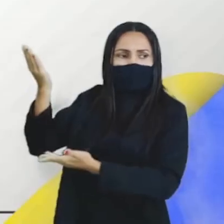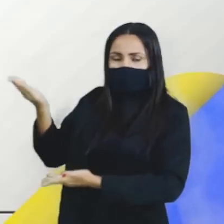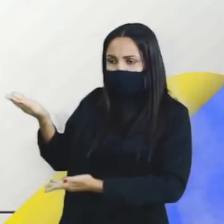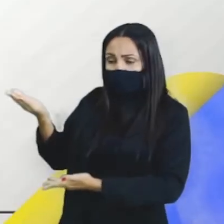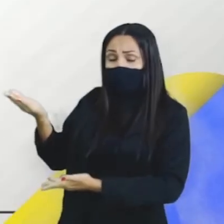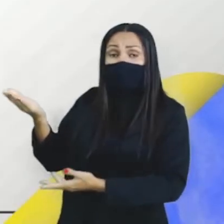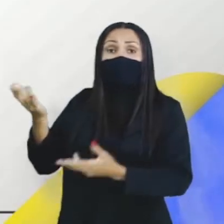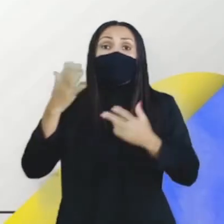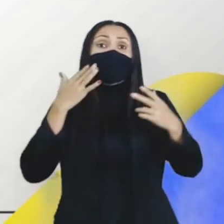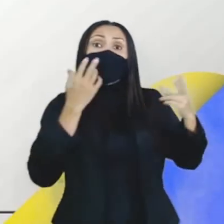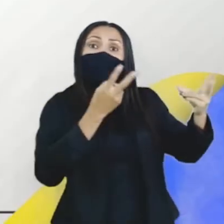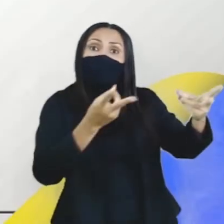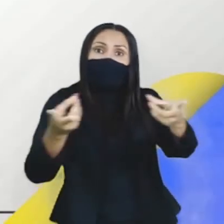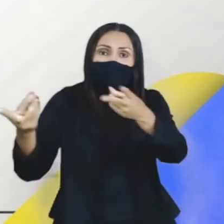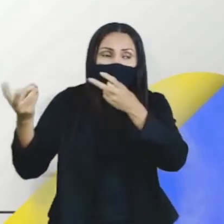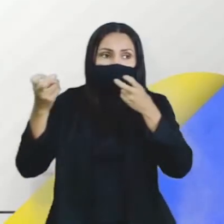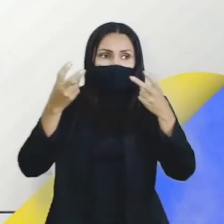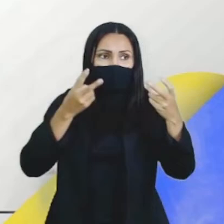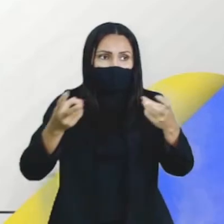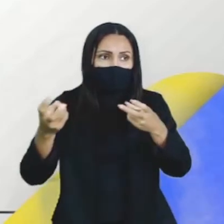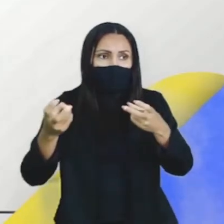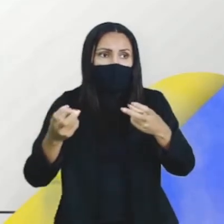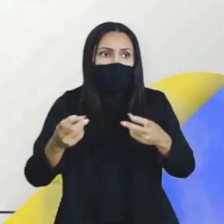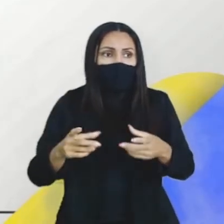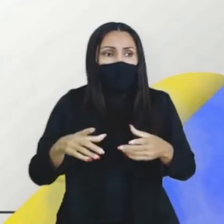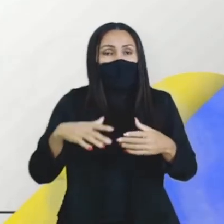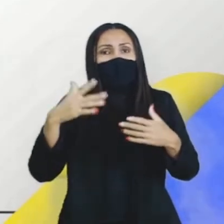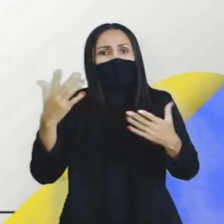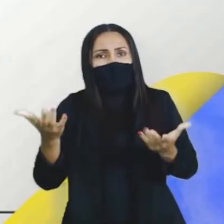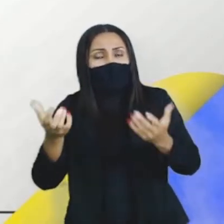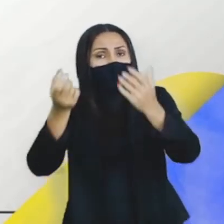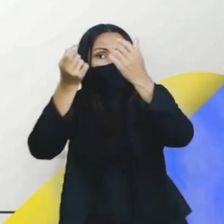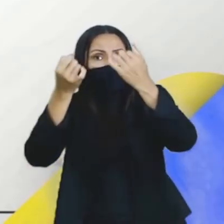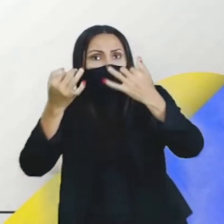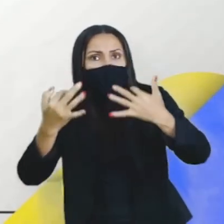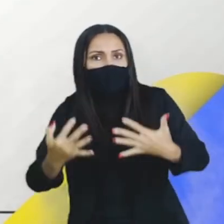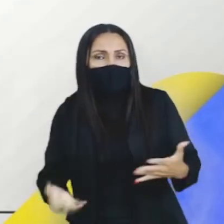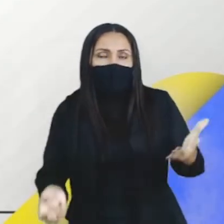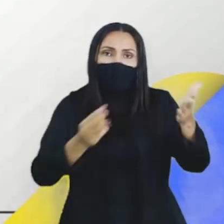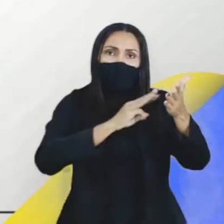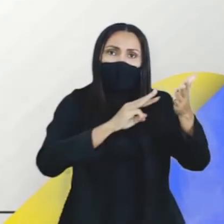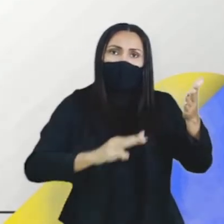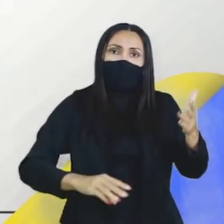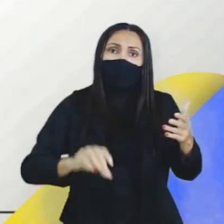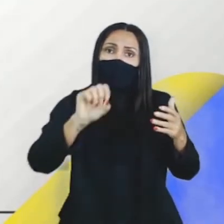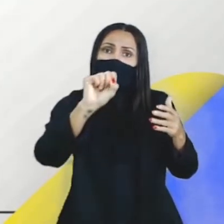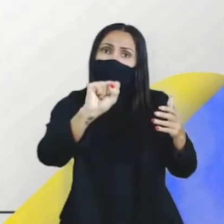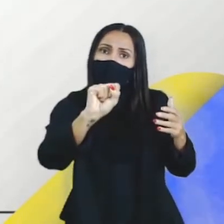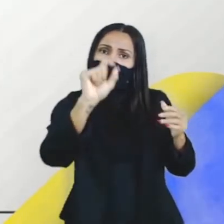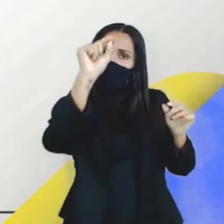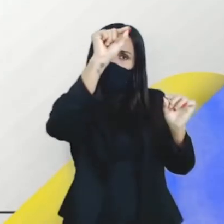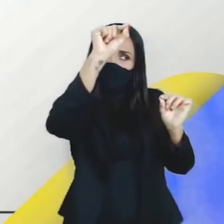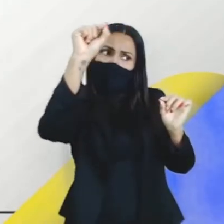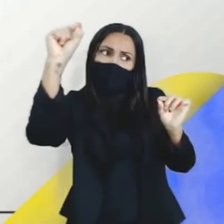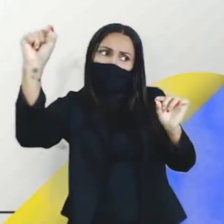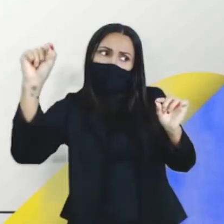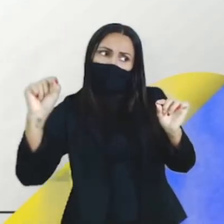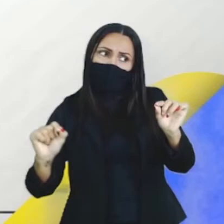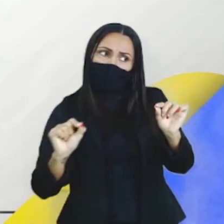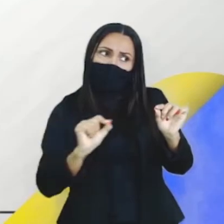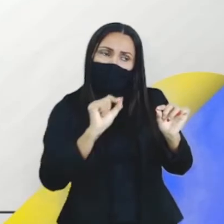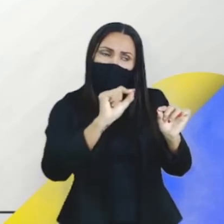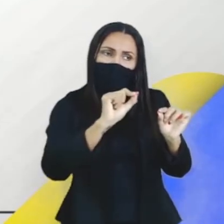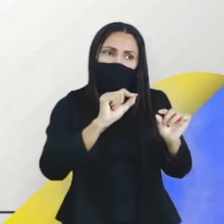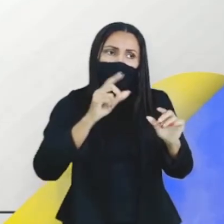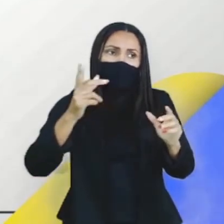percebam que essa primeira imagem, ela justifica o método de 8 pontos, porque é a partir